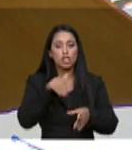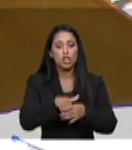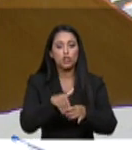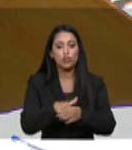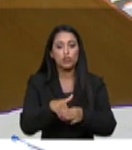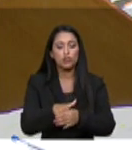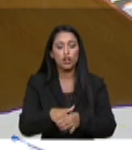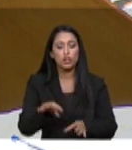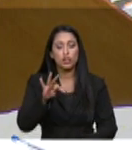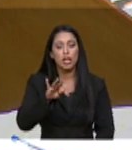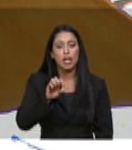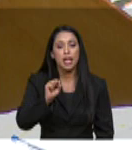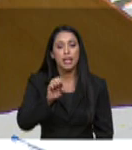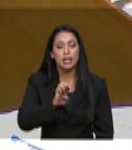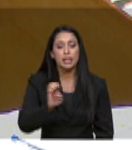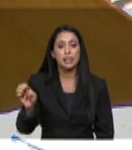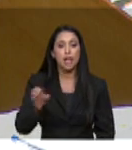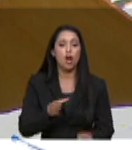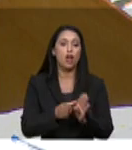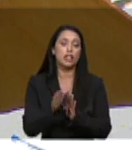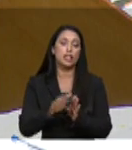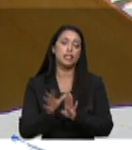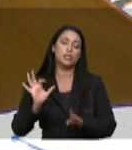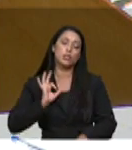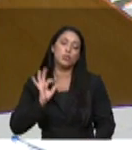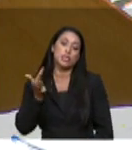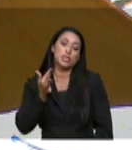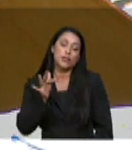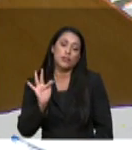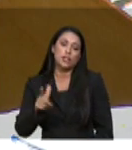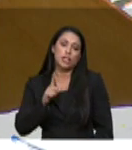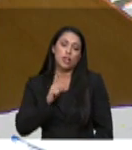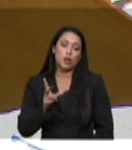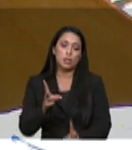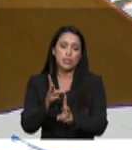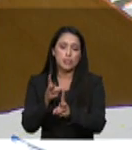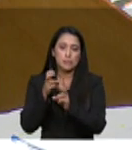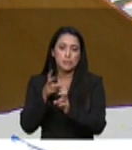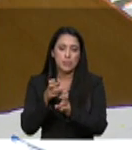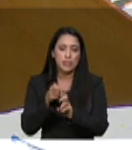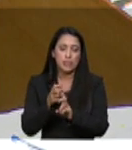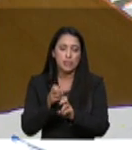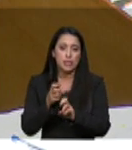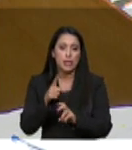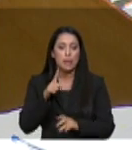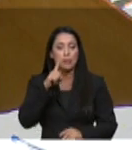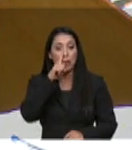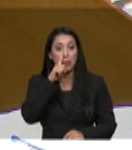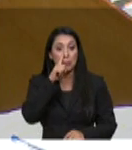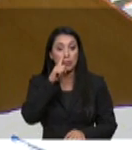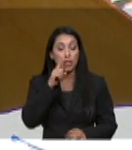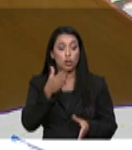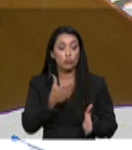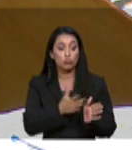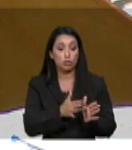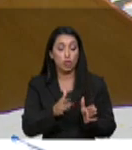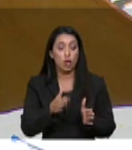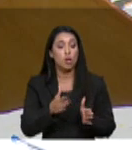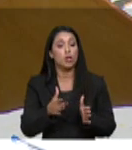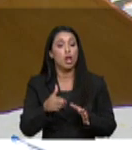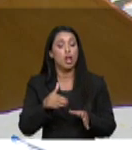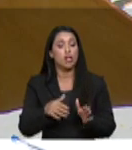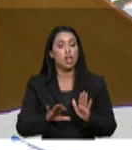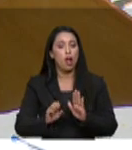centralizando no TSE segundo ela Por orientação da Polícia Federal que se detectou um risco ao sistema de processo eleitoral